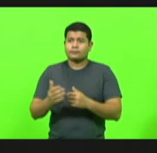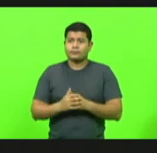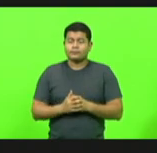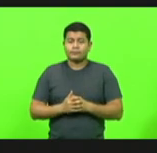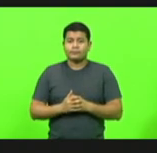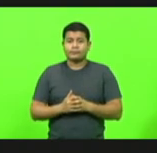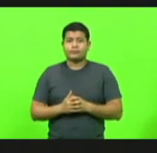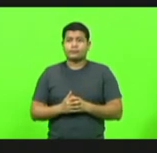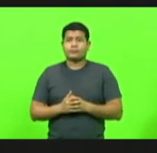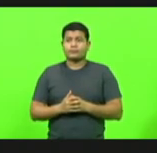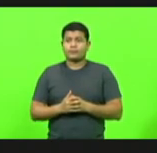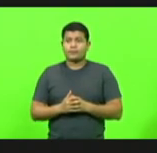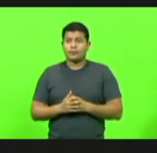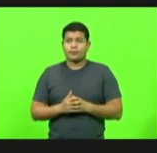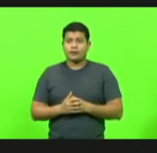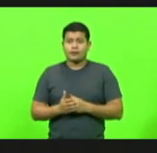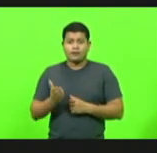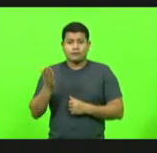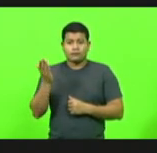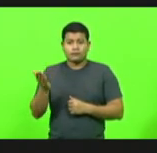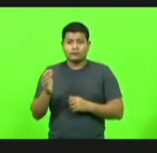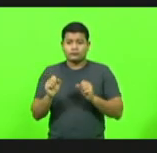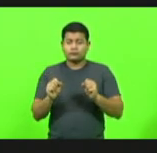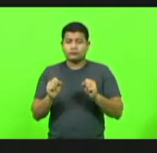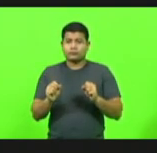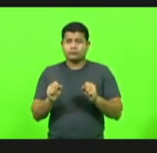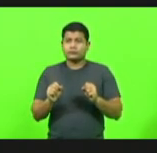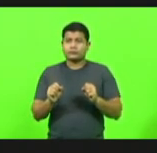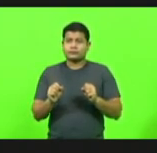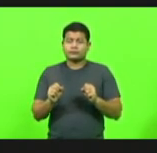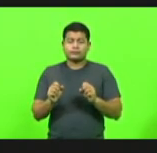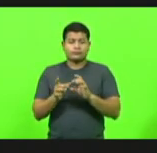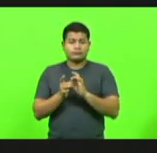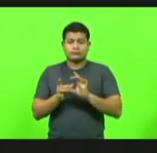Vossa Senhoria. Está ligado já?